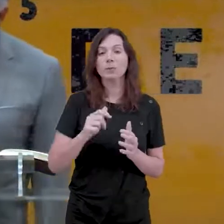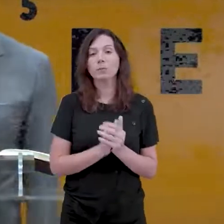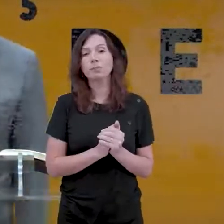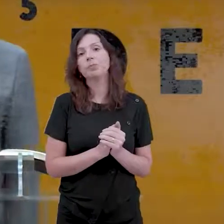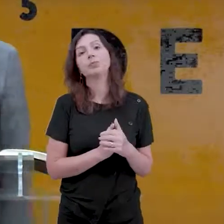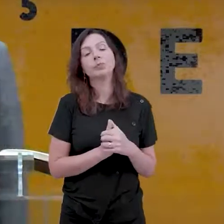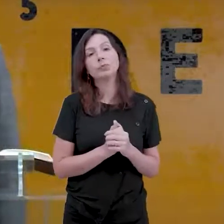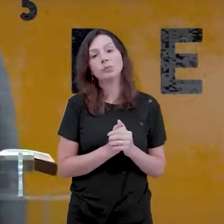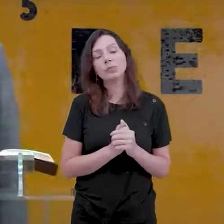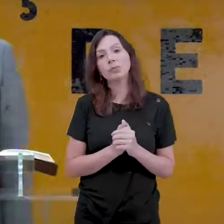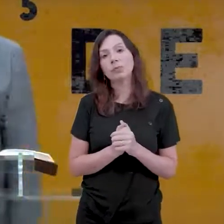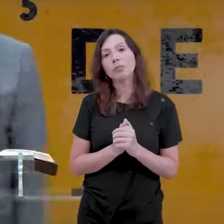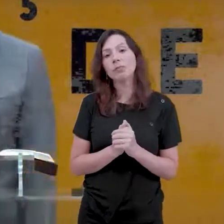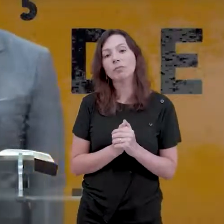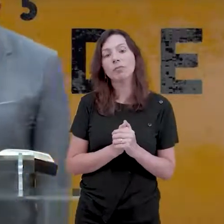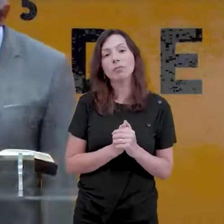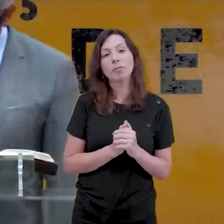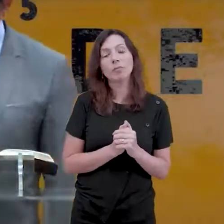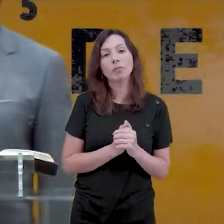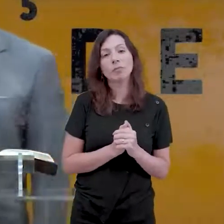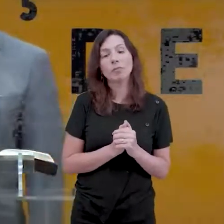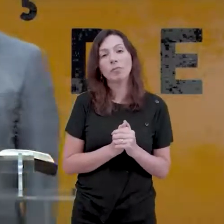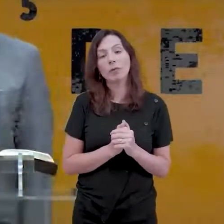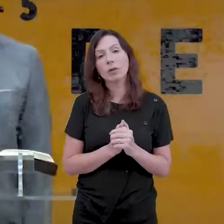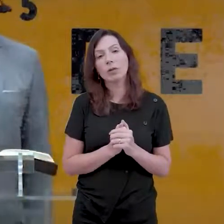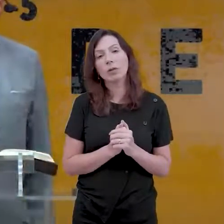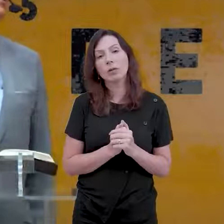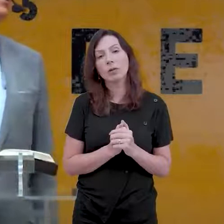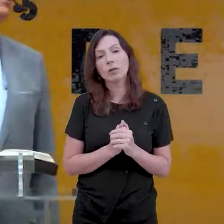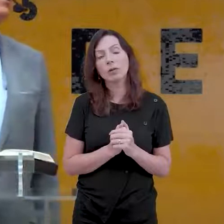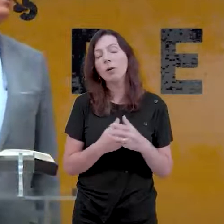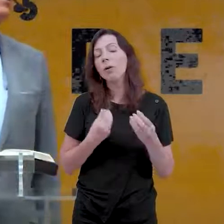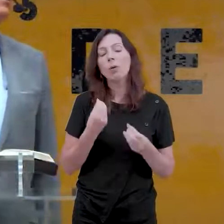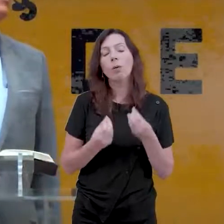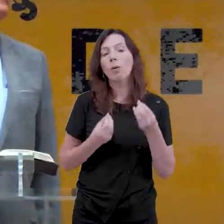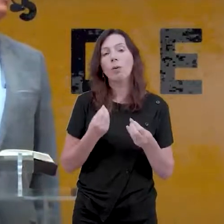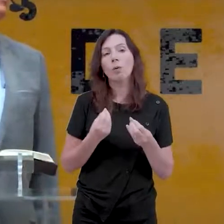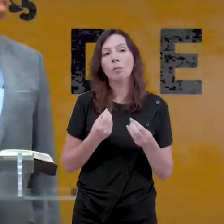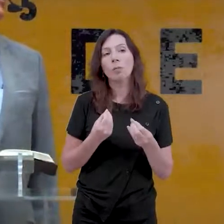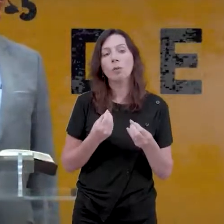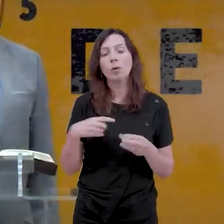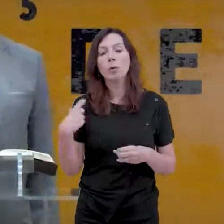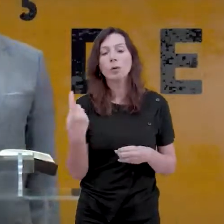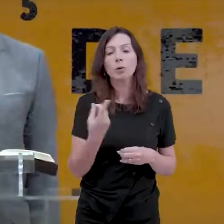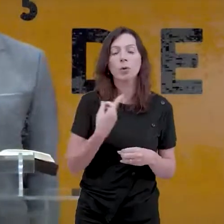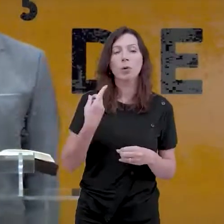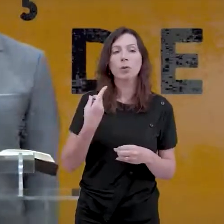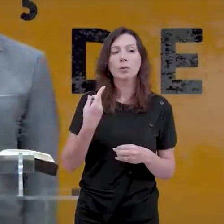uma coisa maravilhosa. Como é que nós podemos caminhar nesse